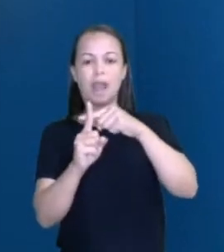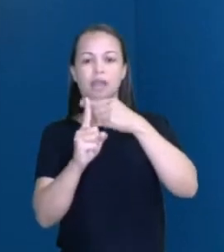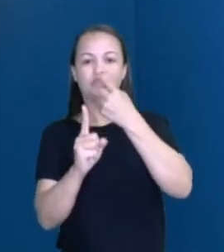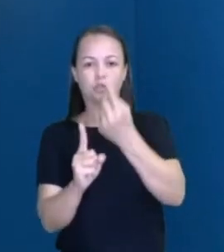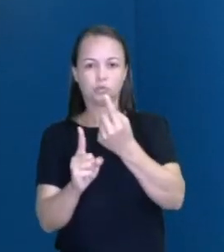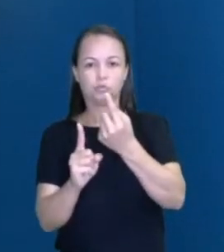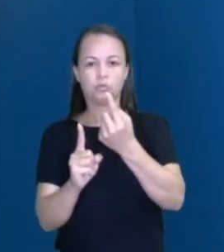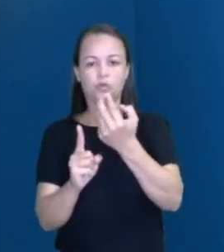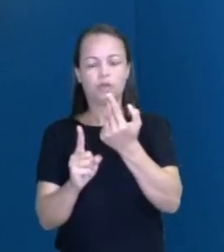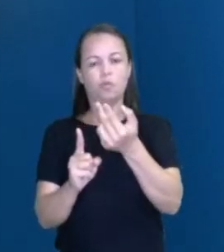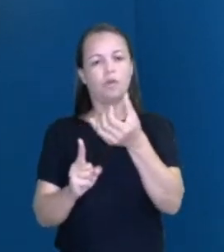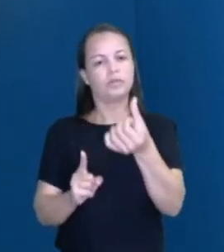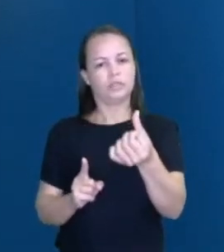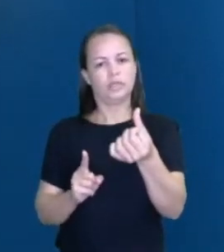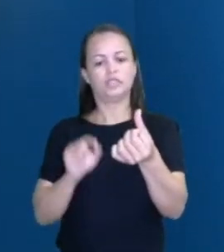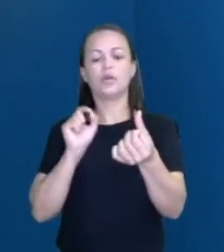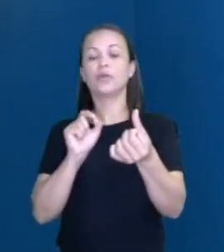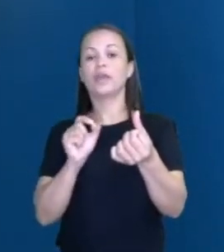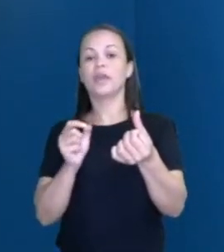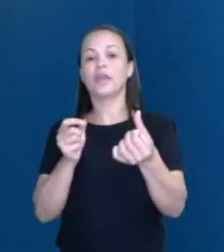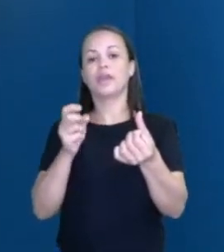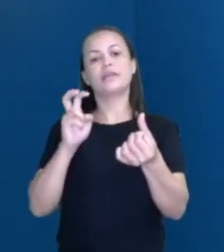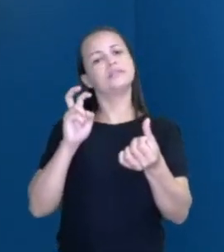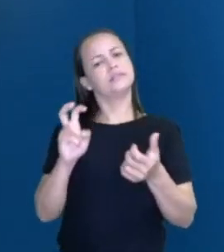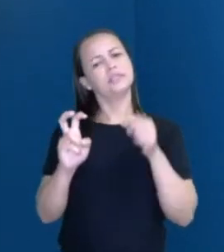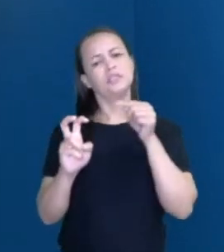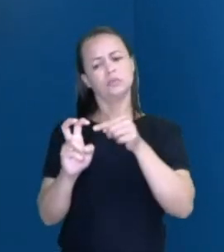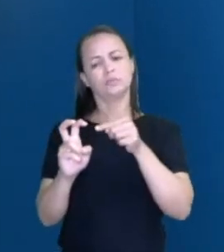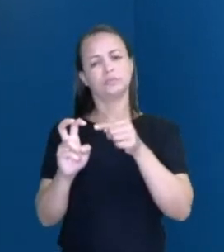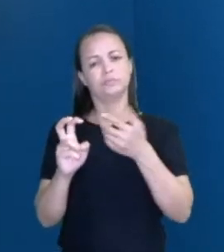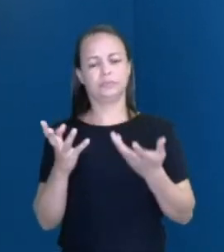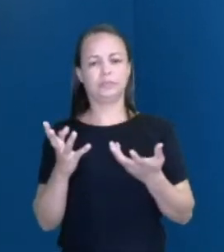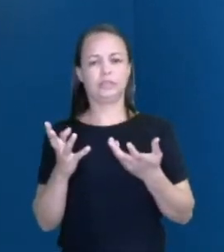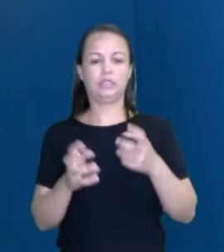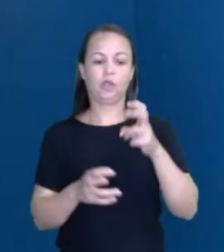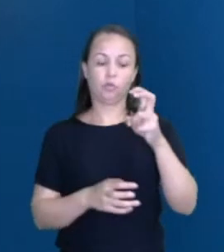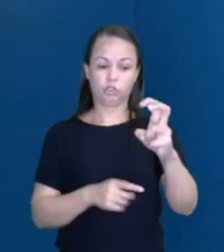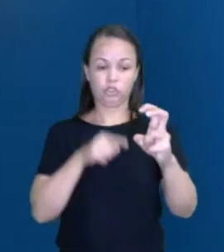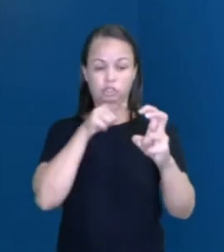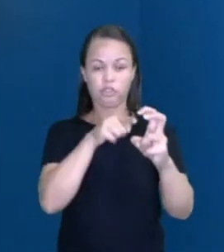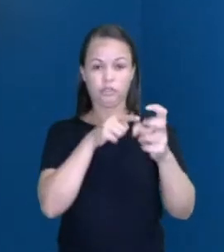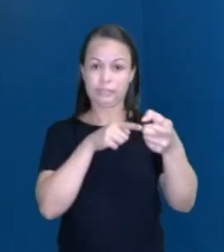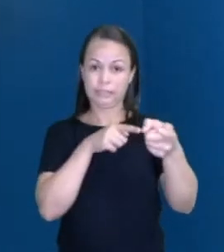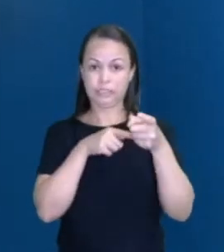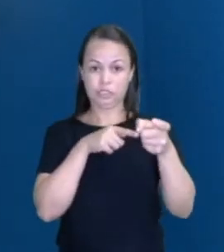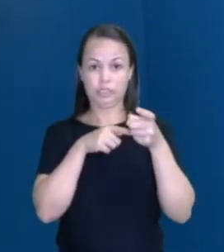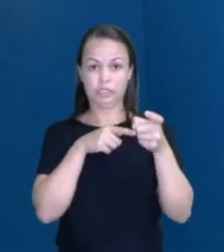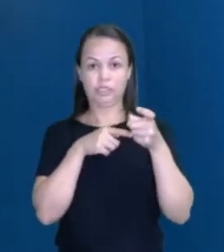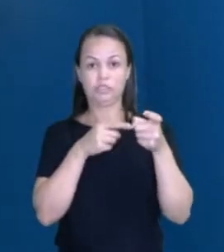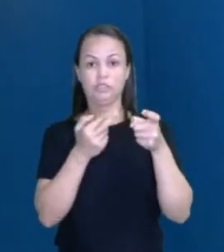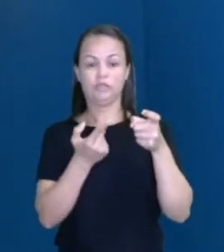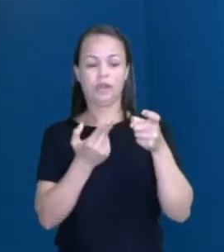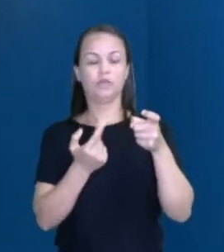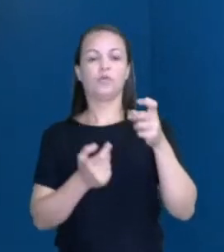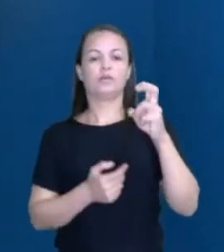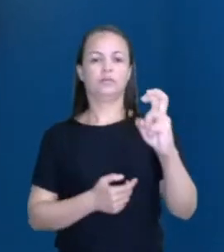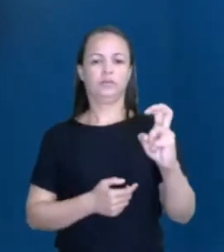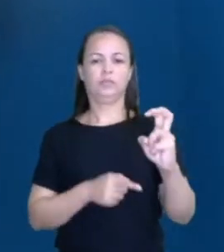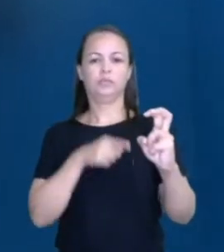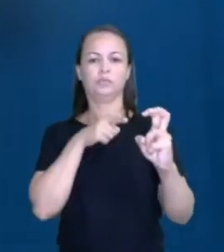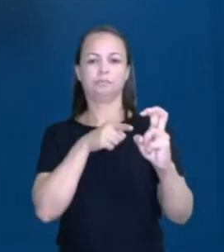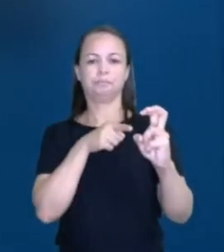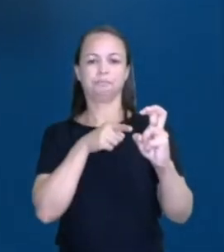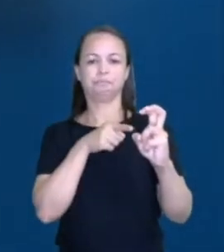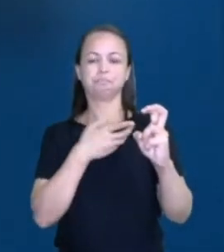Isso, 5. Então, ó, x, meu x vale quanto? 5.